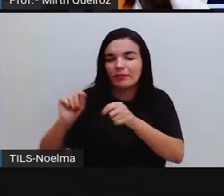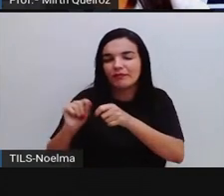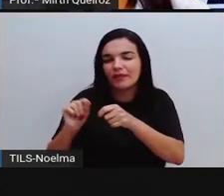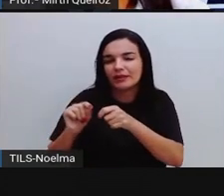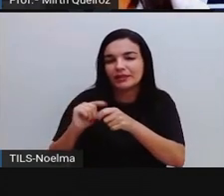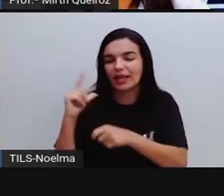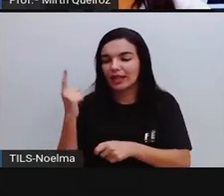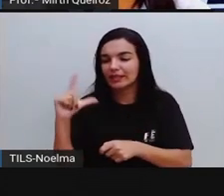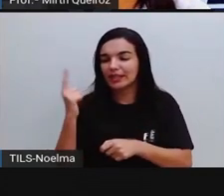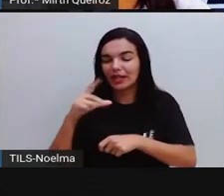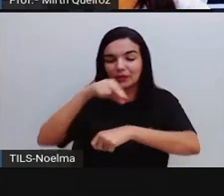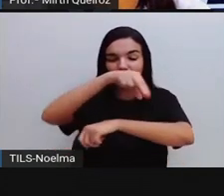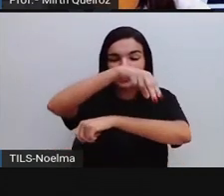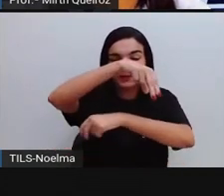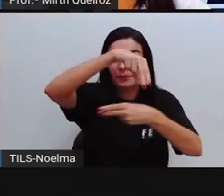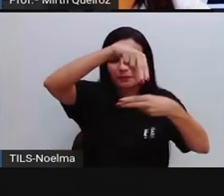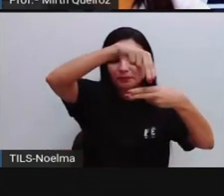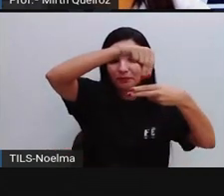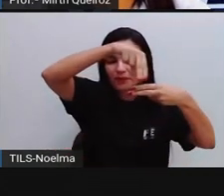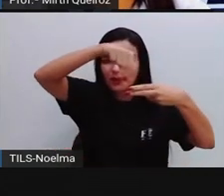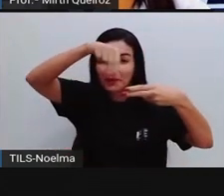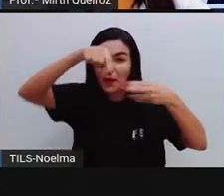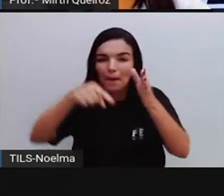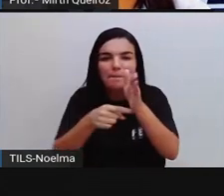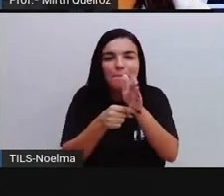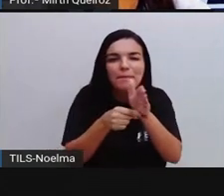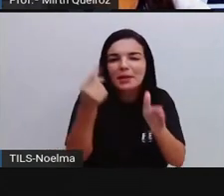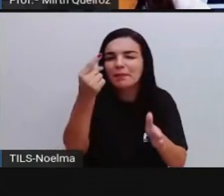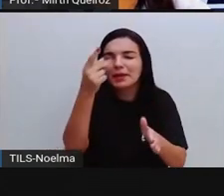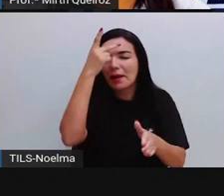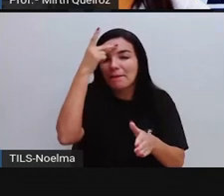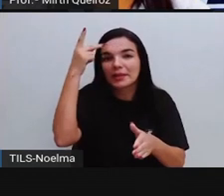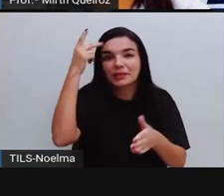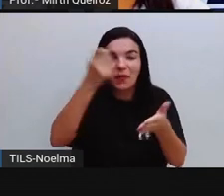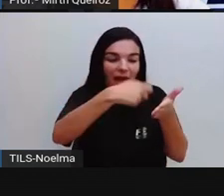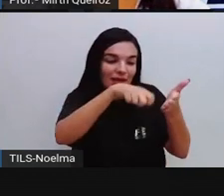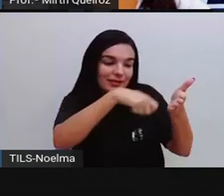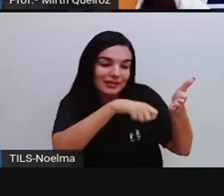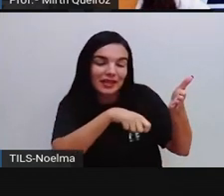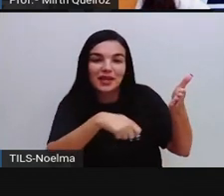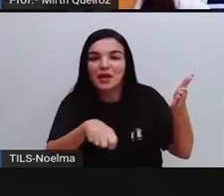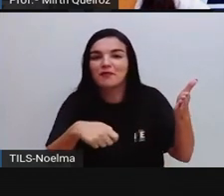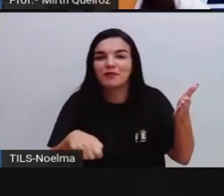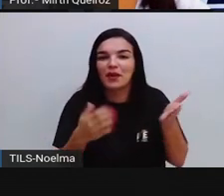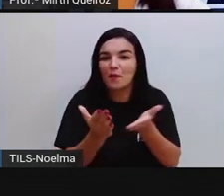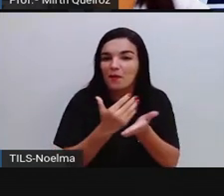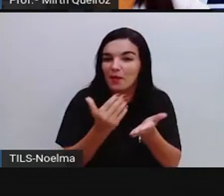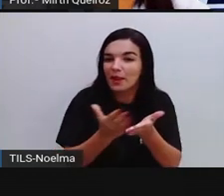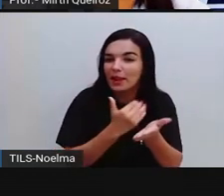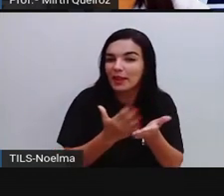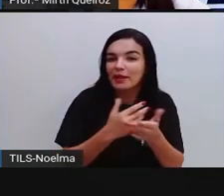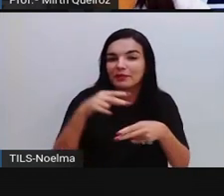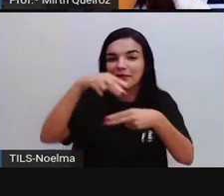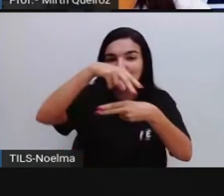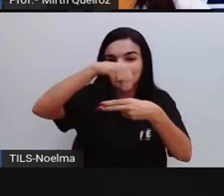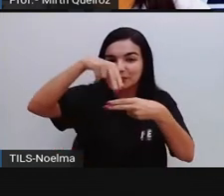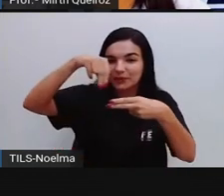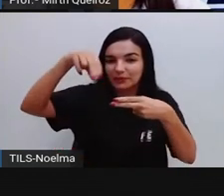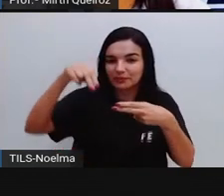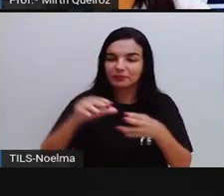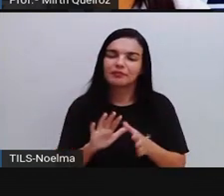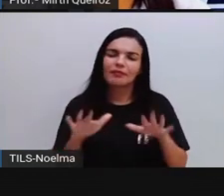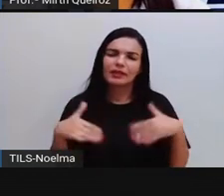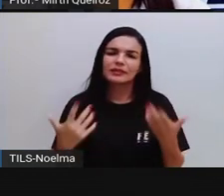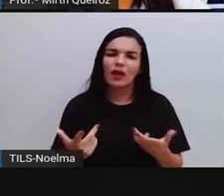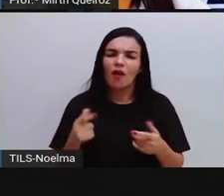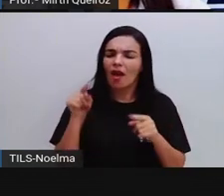de cordel. Foi o primeiro aí a escrever, né, um livro aí. Essa